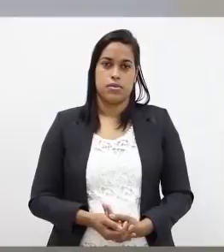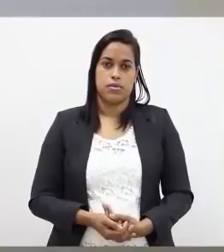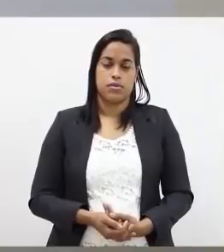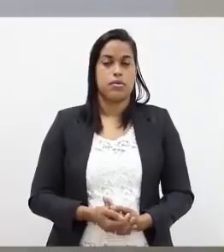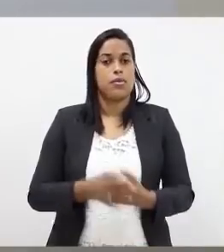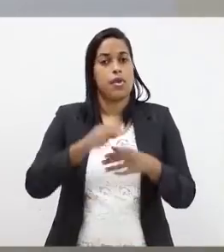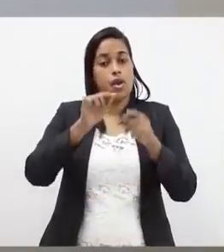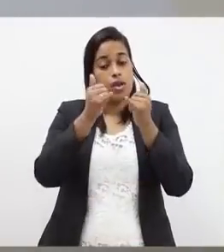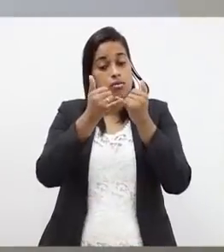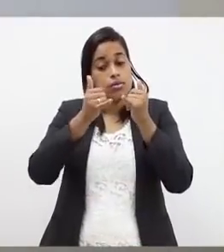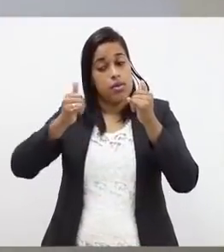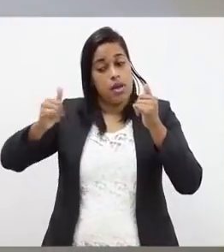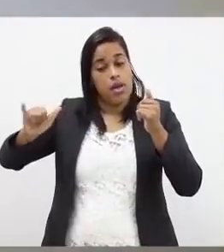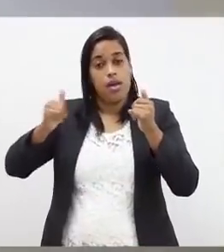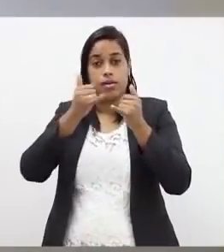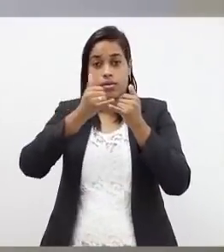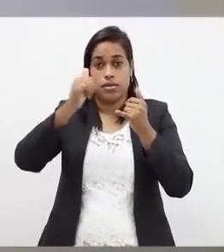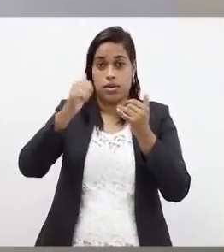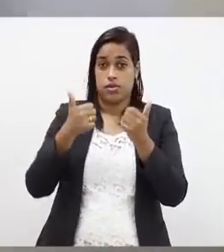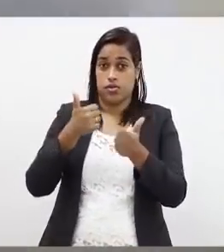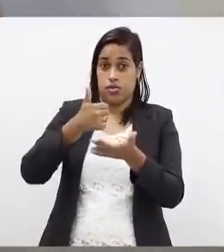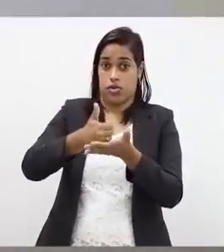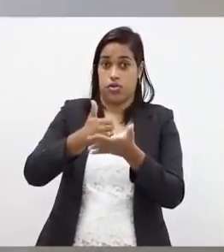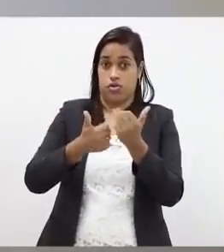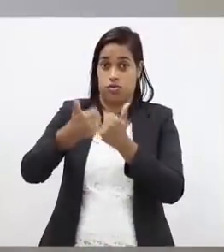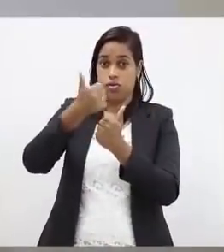Vou traçar retas de suporte no sentido da altura